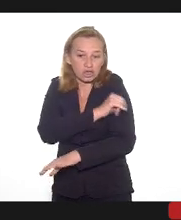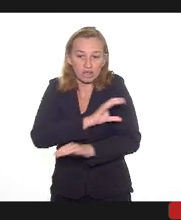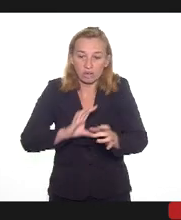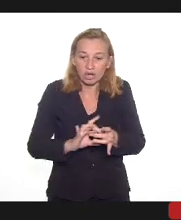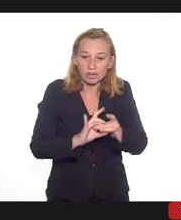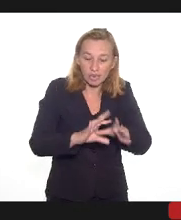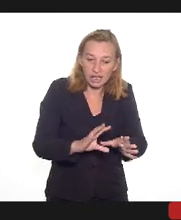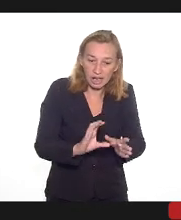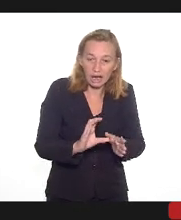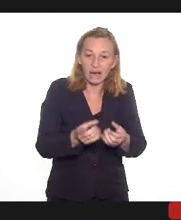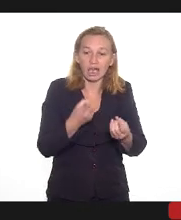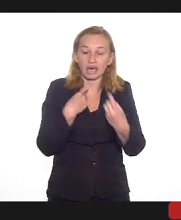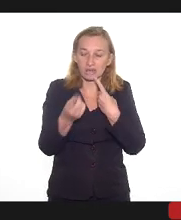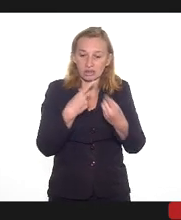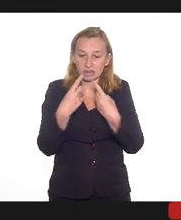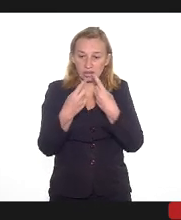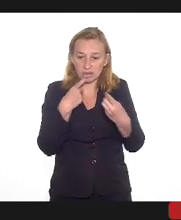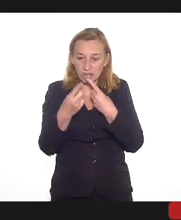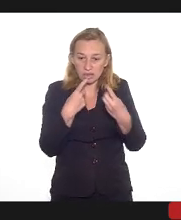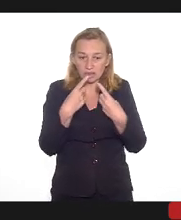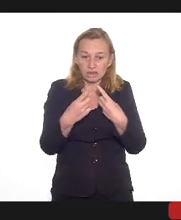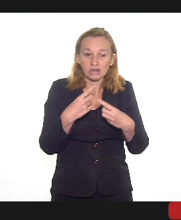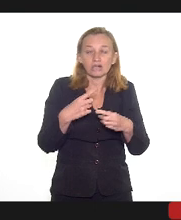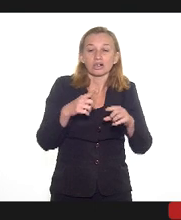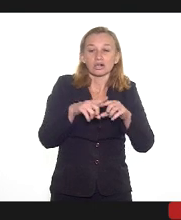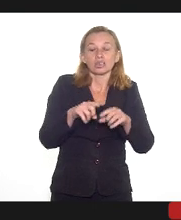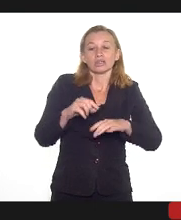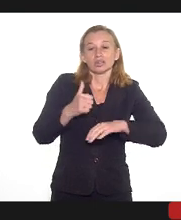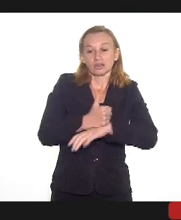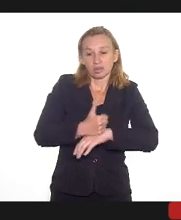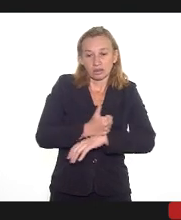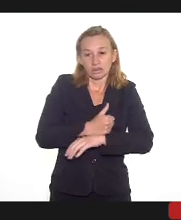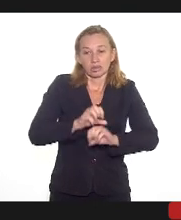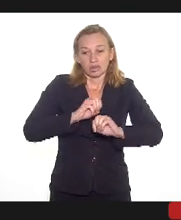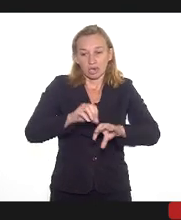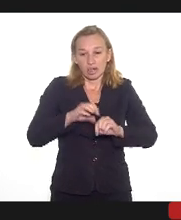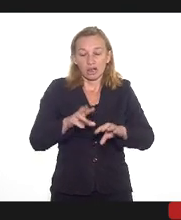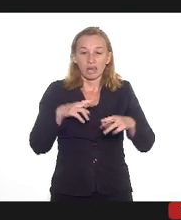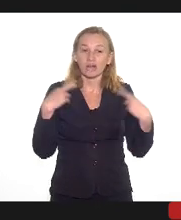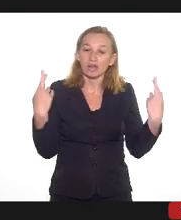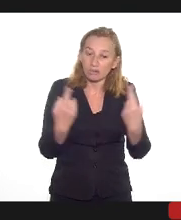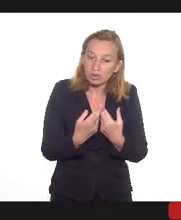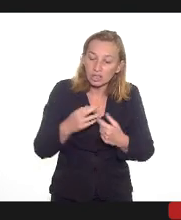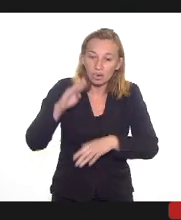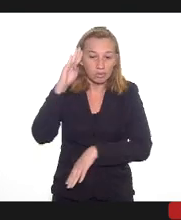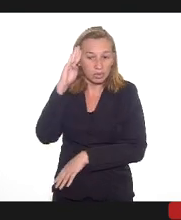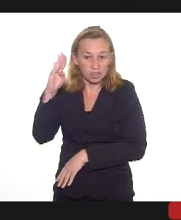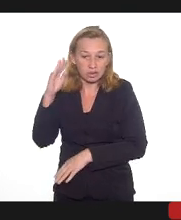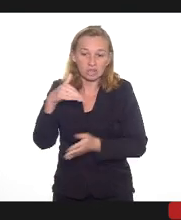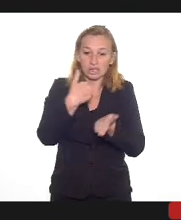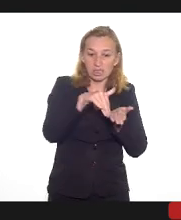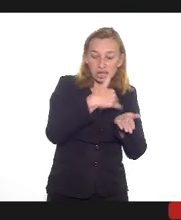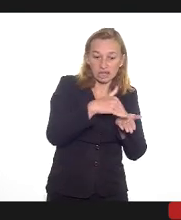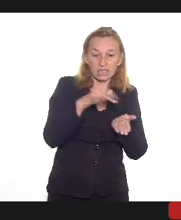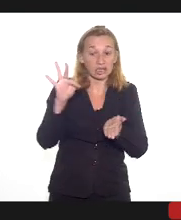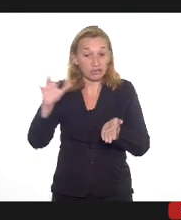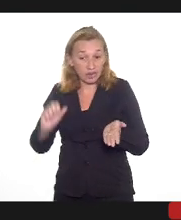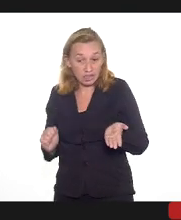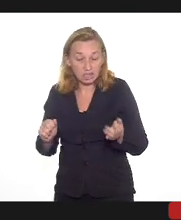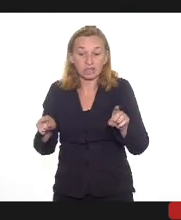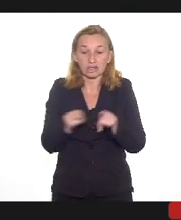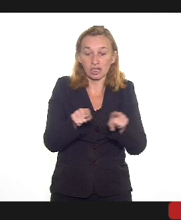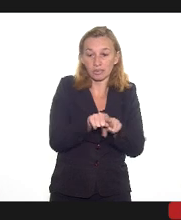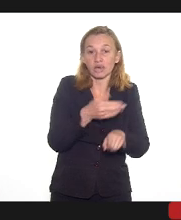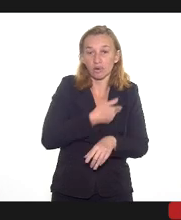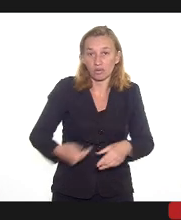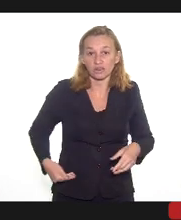a fazer esse debate com os profissionais da educação. Por isso que é importante nós fazermos uma reunião específica com a Secretaria de Fazenda, quiçá com o